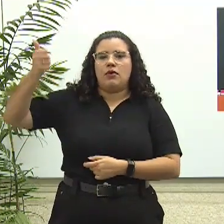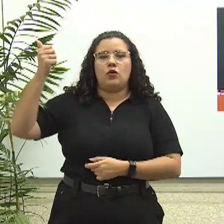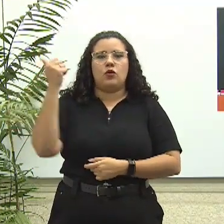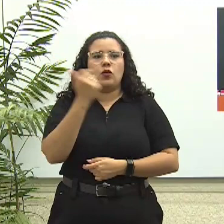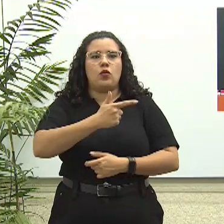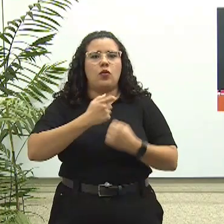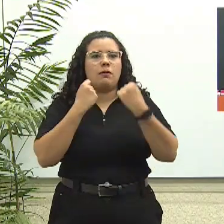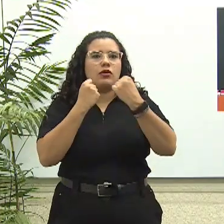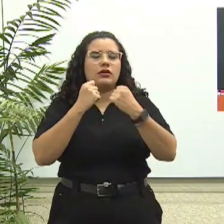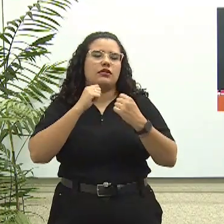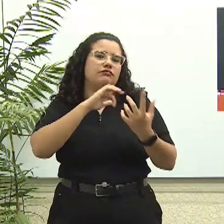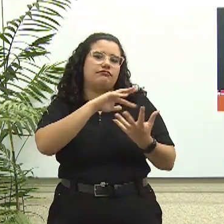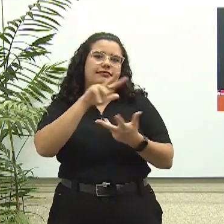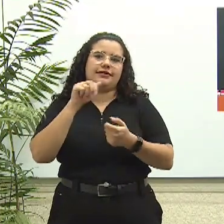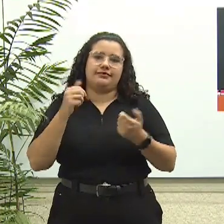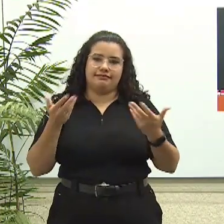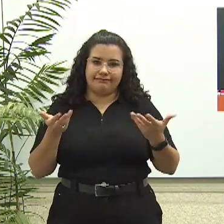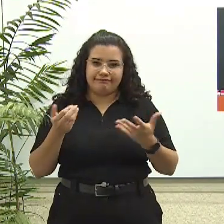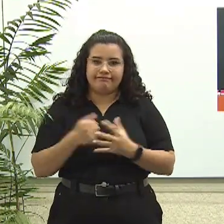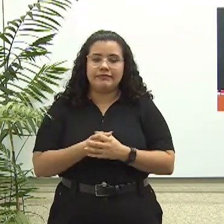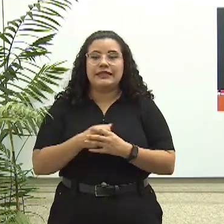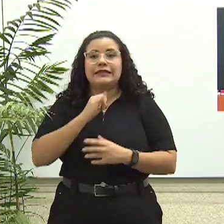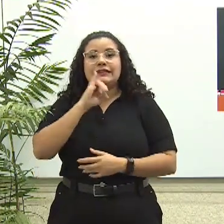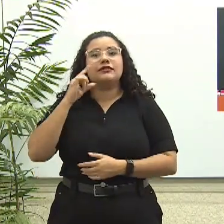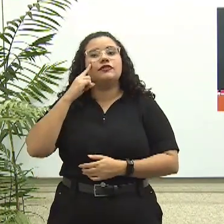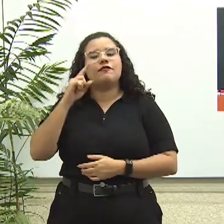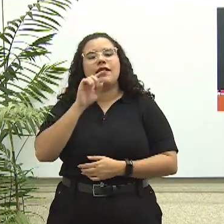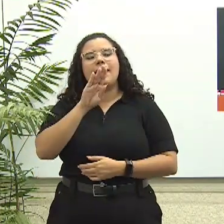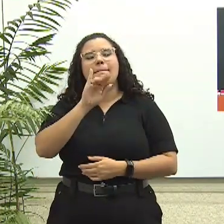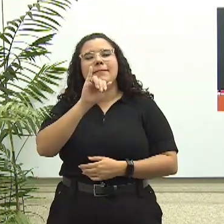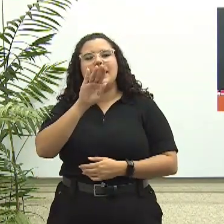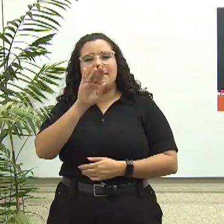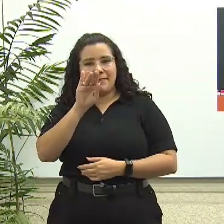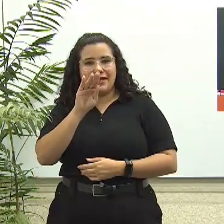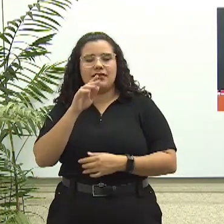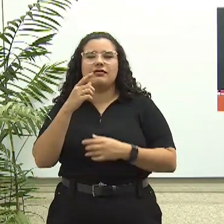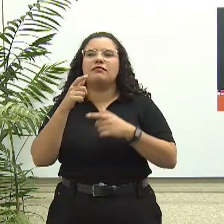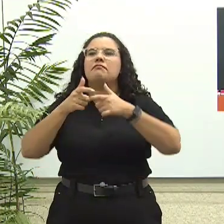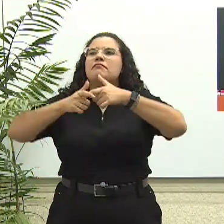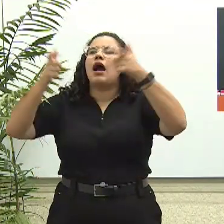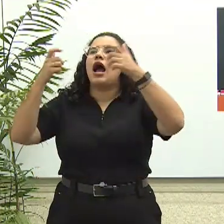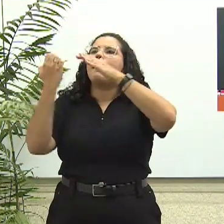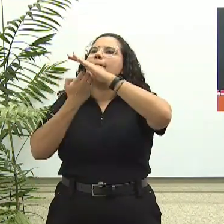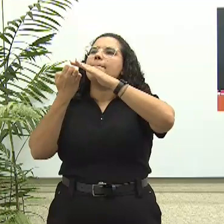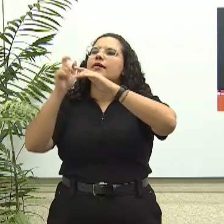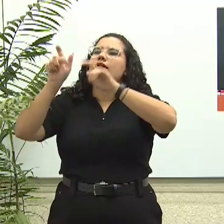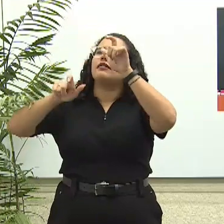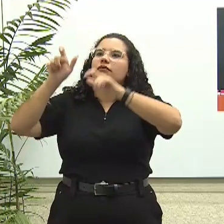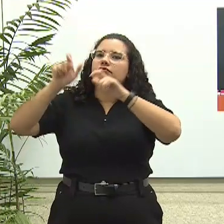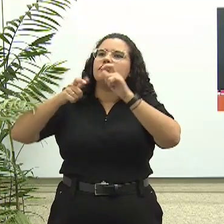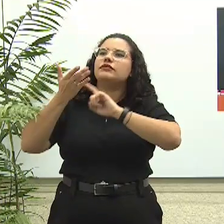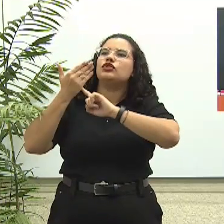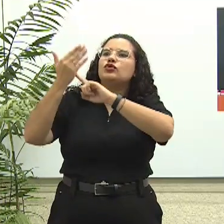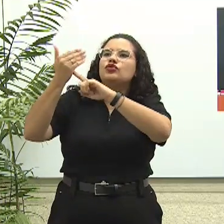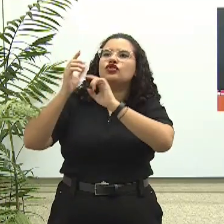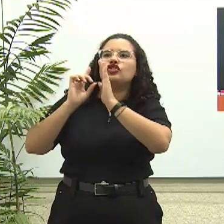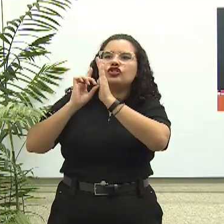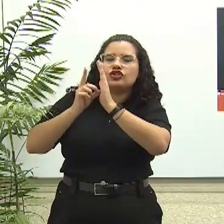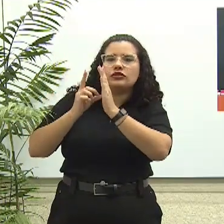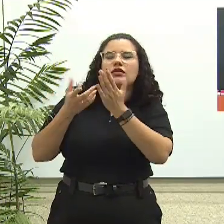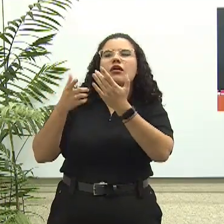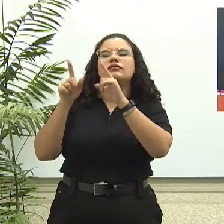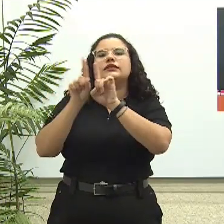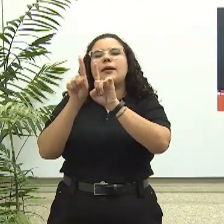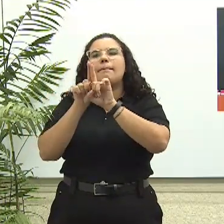países o PIB se fosse para colocar renda anual né das cinco maiores corporações de tecnologia digital e